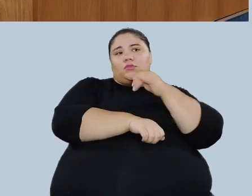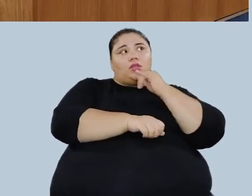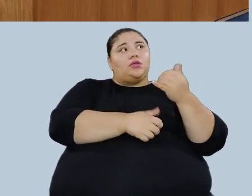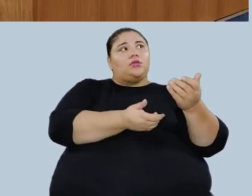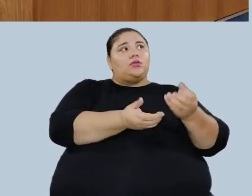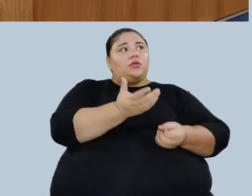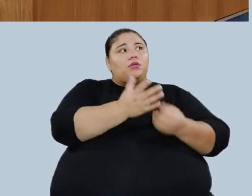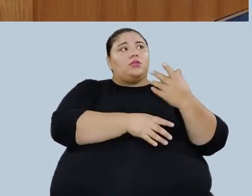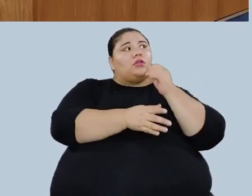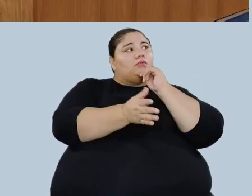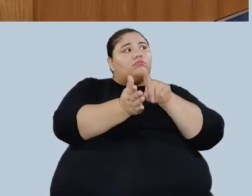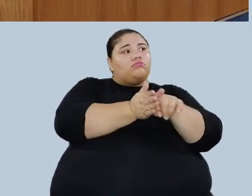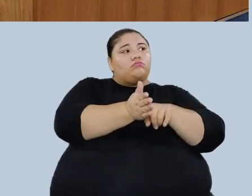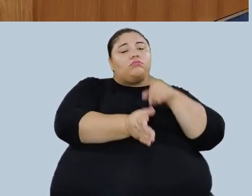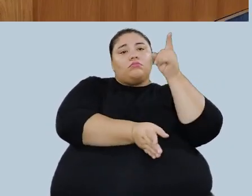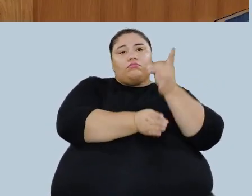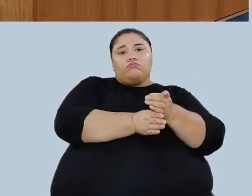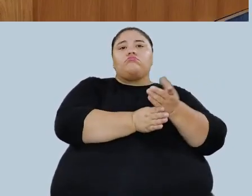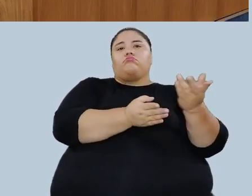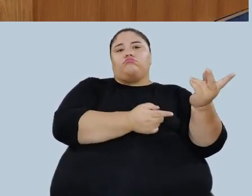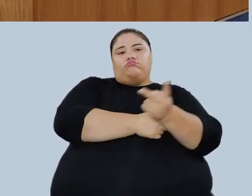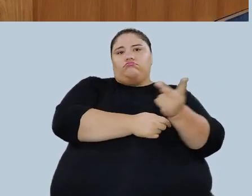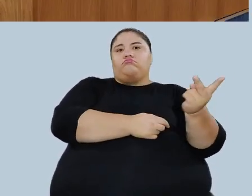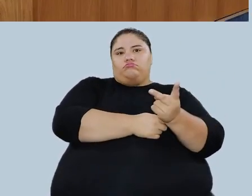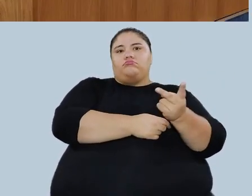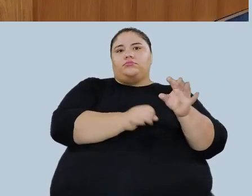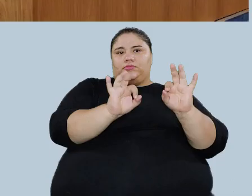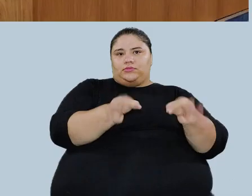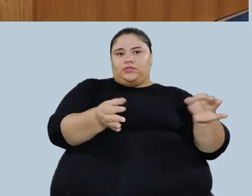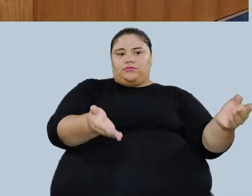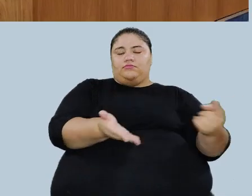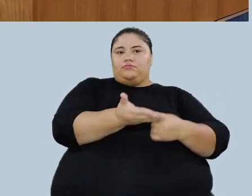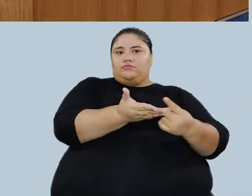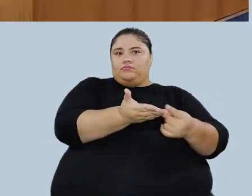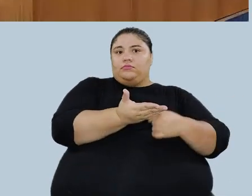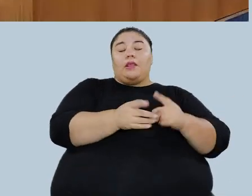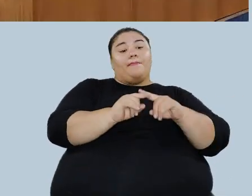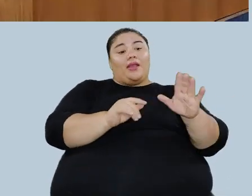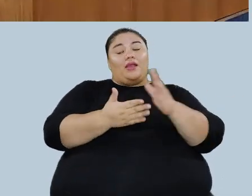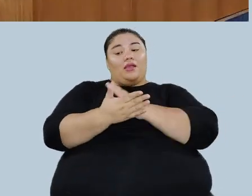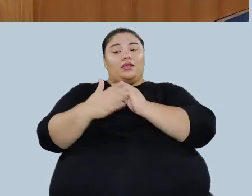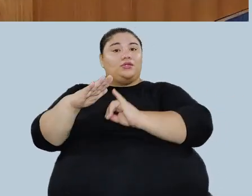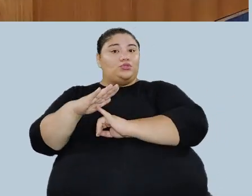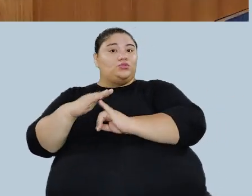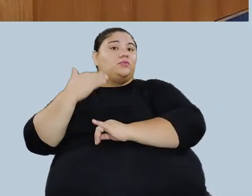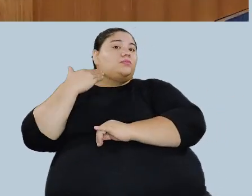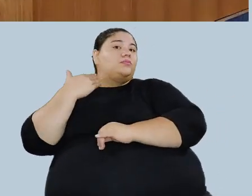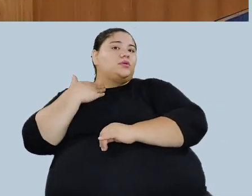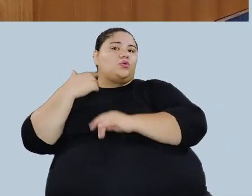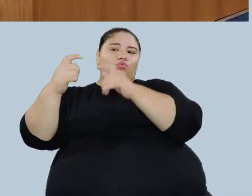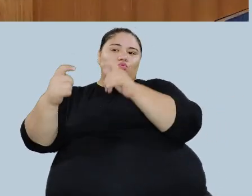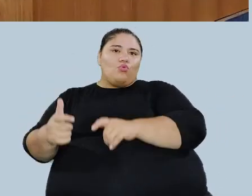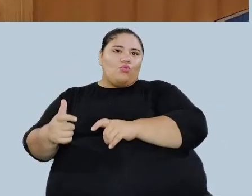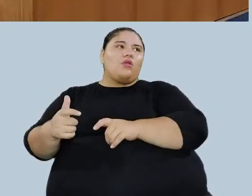esse encontro entre partes independentes, né? Só que você tem certas instituições bancárias que, para chegar em